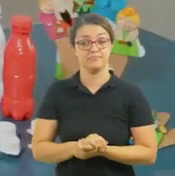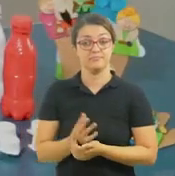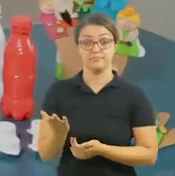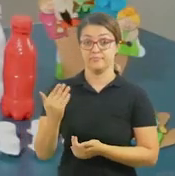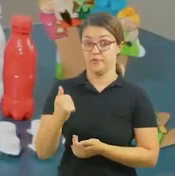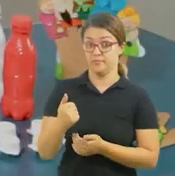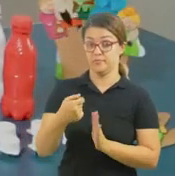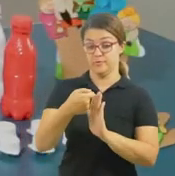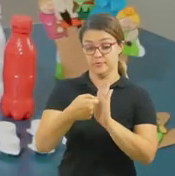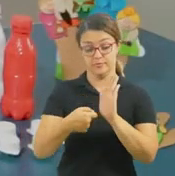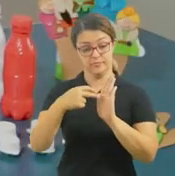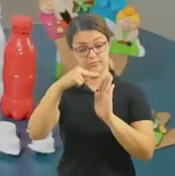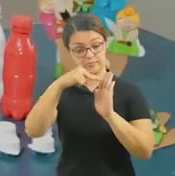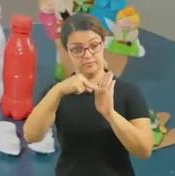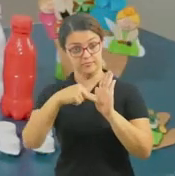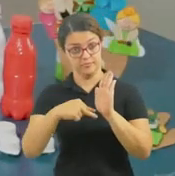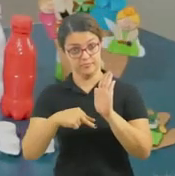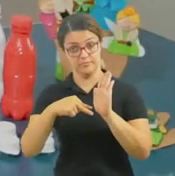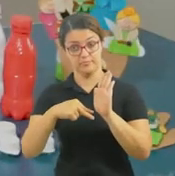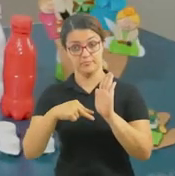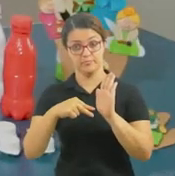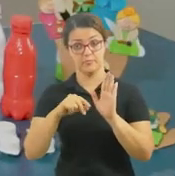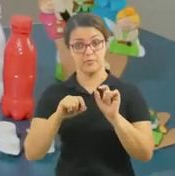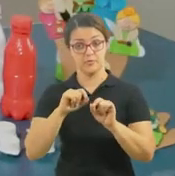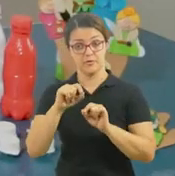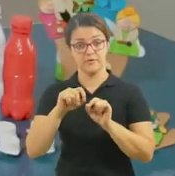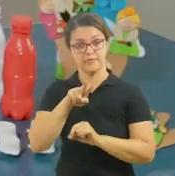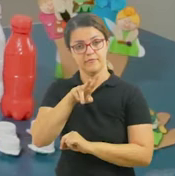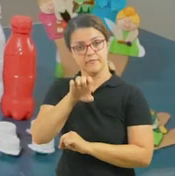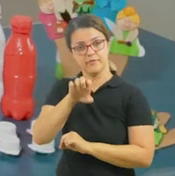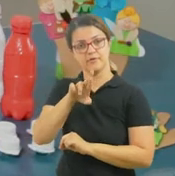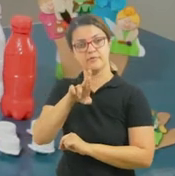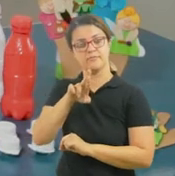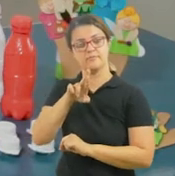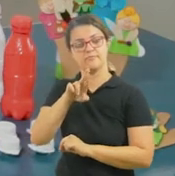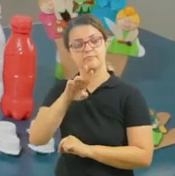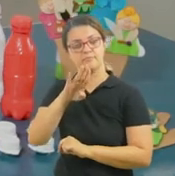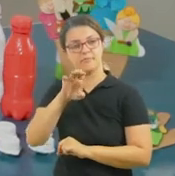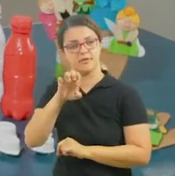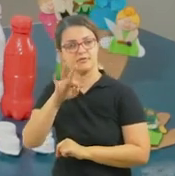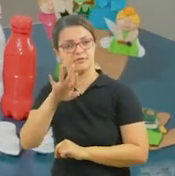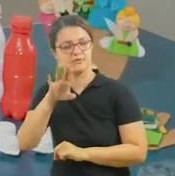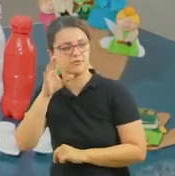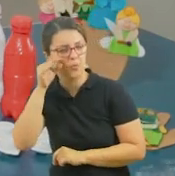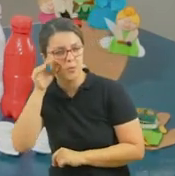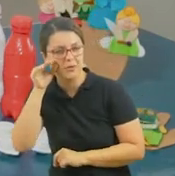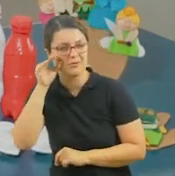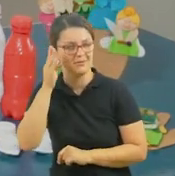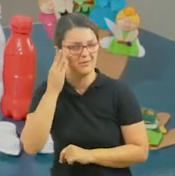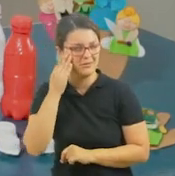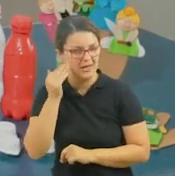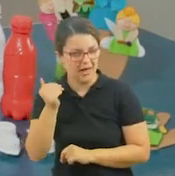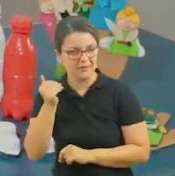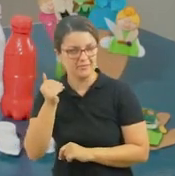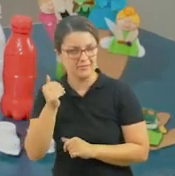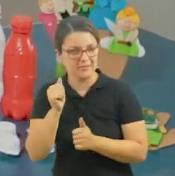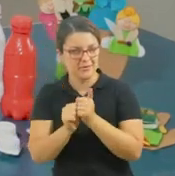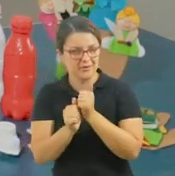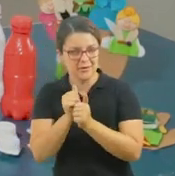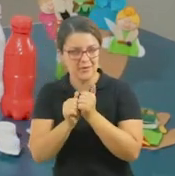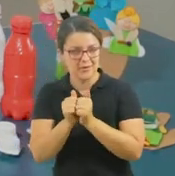Vamos agora à leitura do verbete, o verbete de curiosidades. Você sabia que o arroz doce é uma